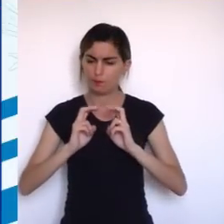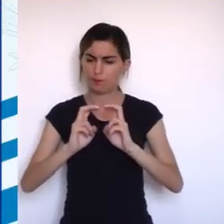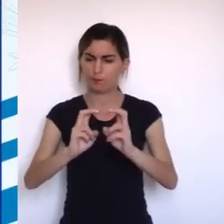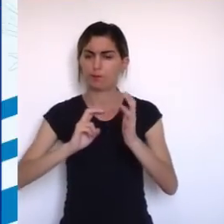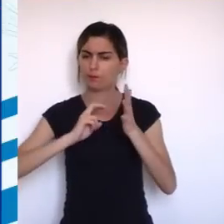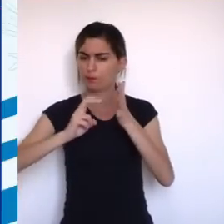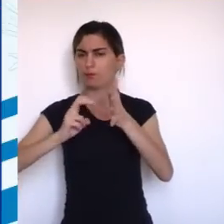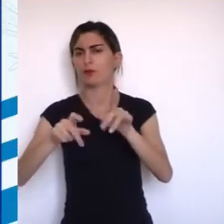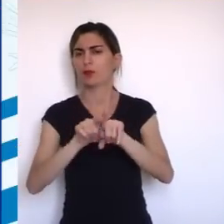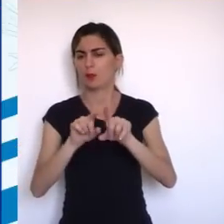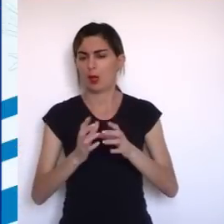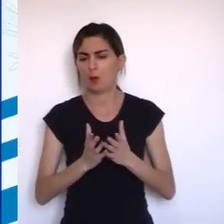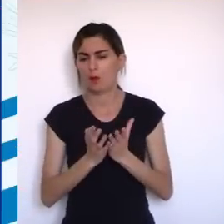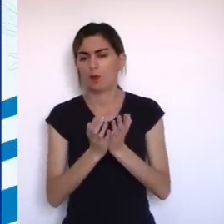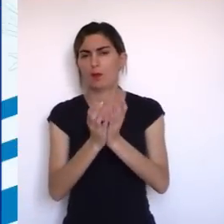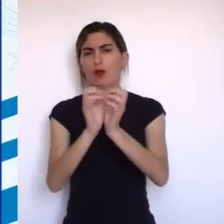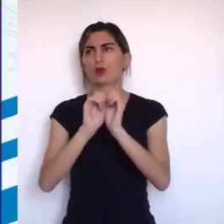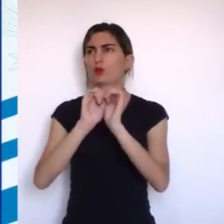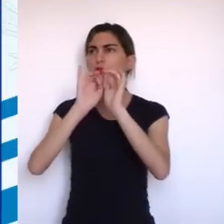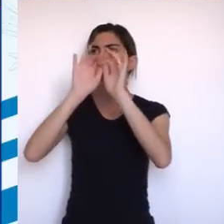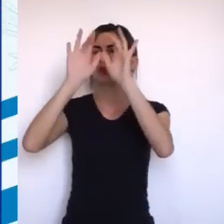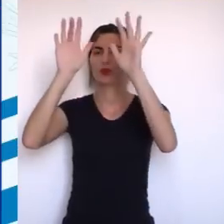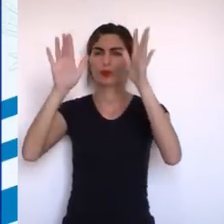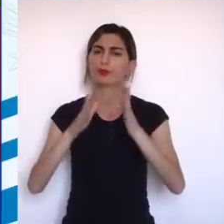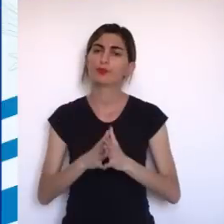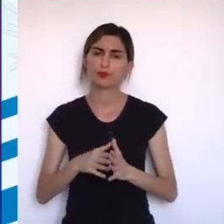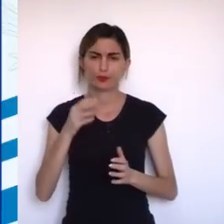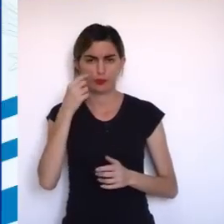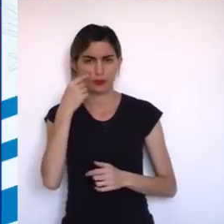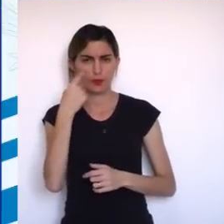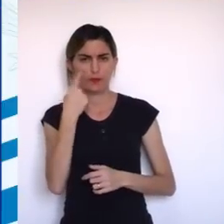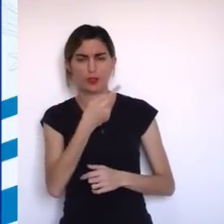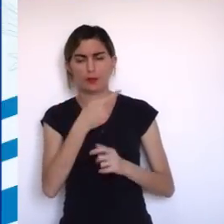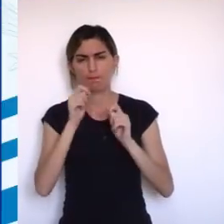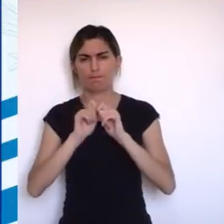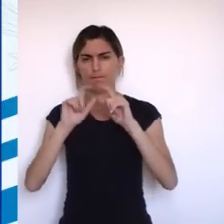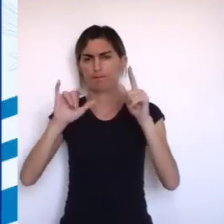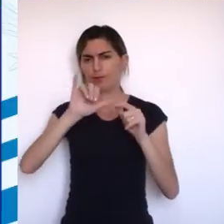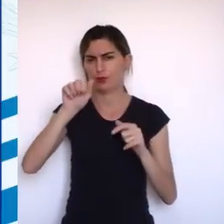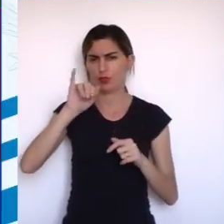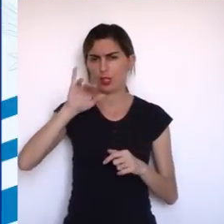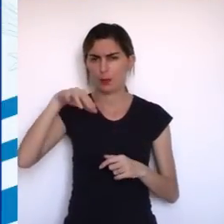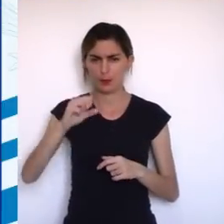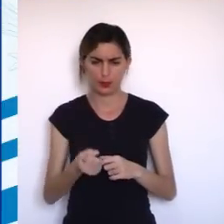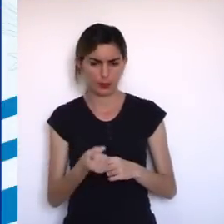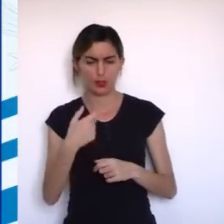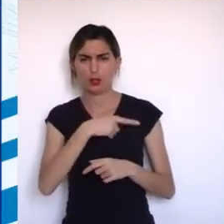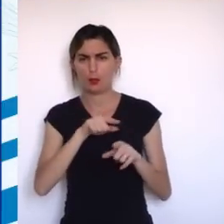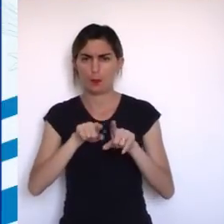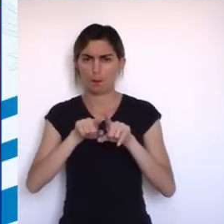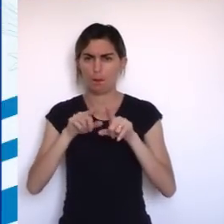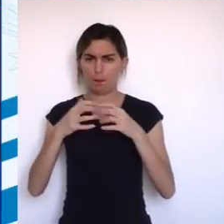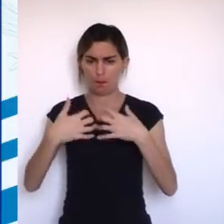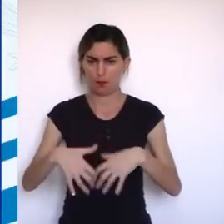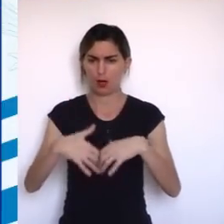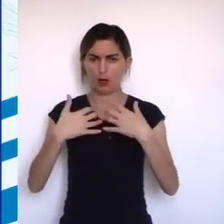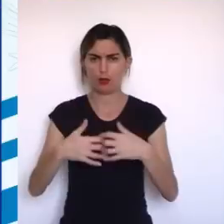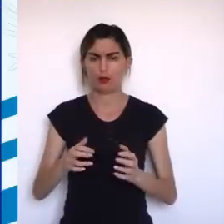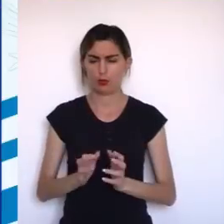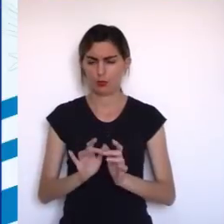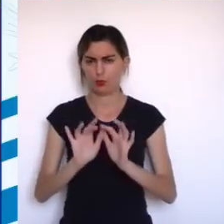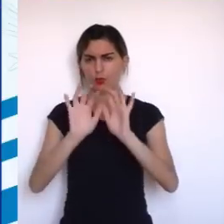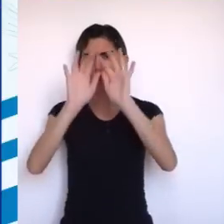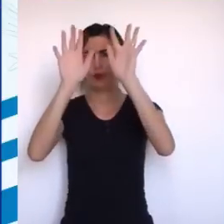em locomotivas e barcos a vapor. E aí a gente vai ver a imagem aí de James Watt da máquina a